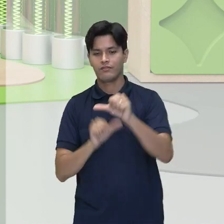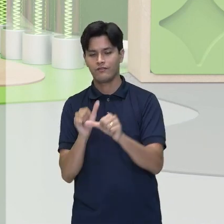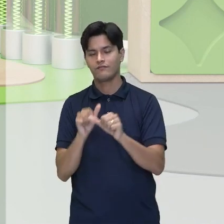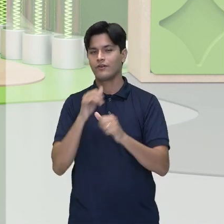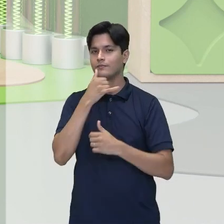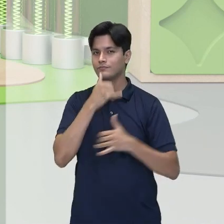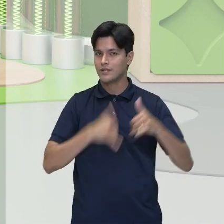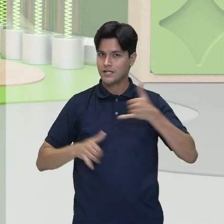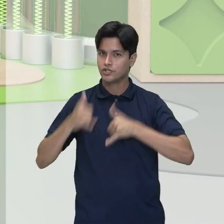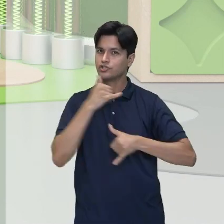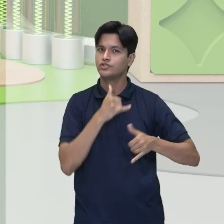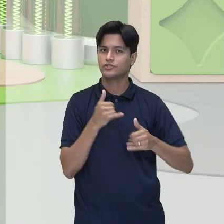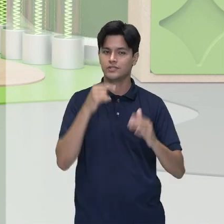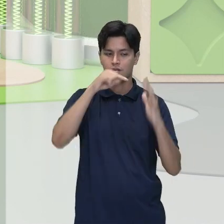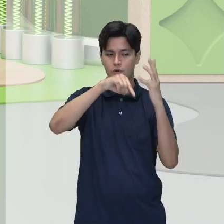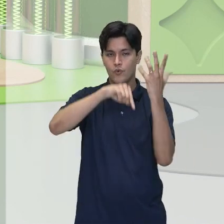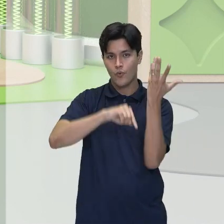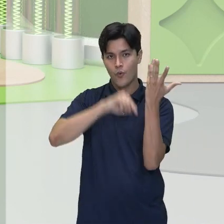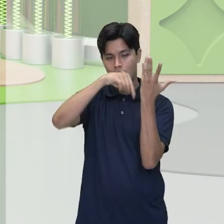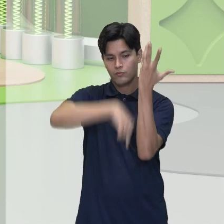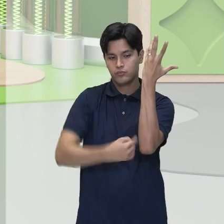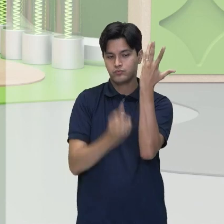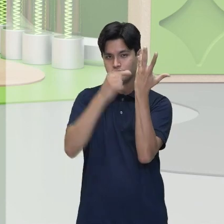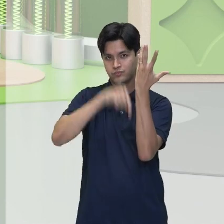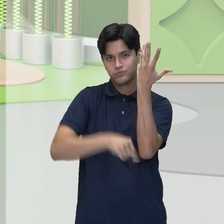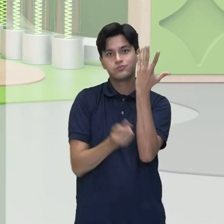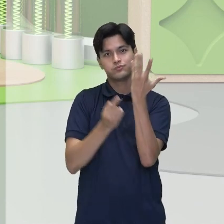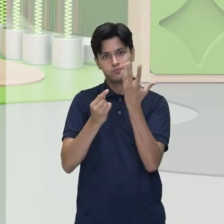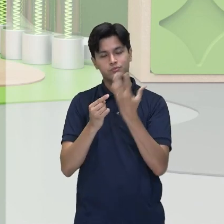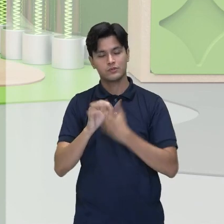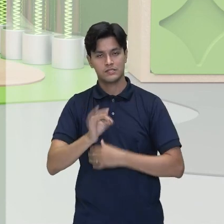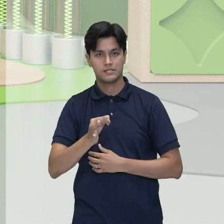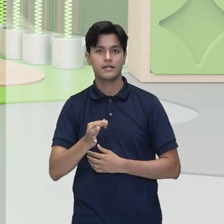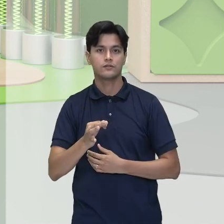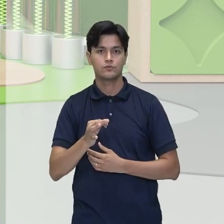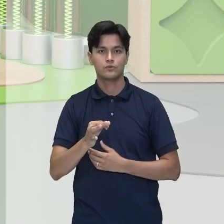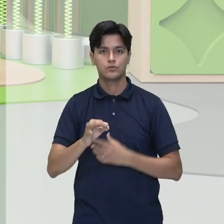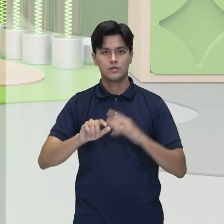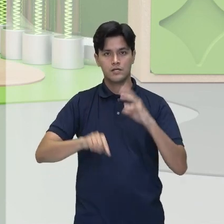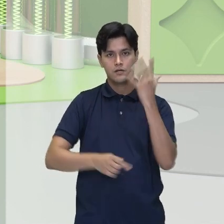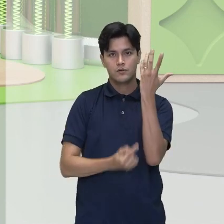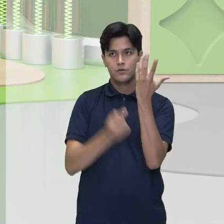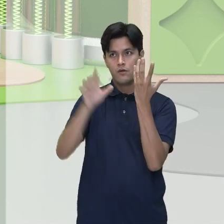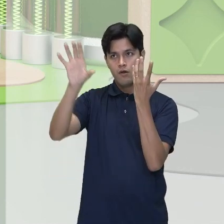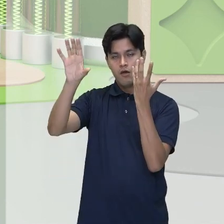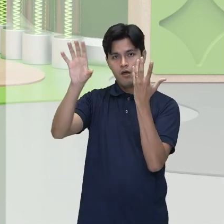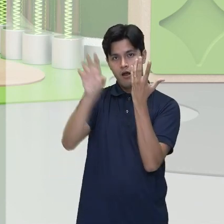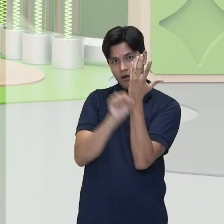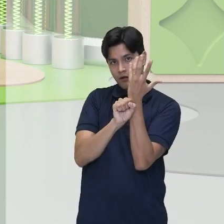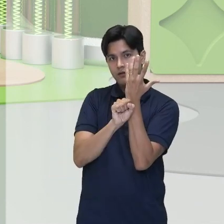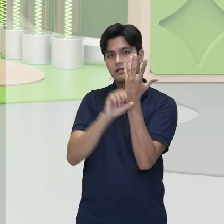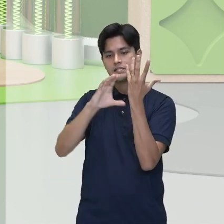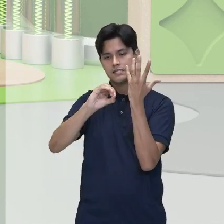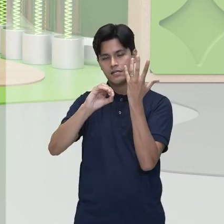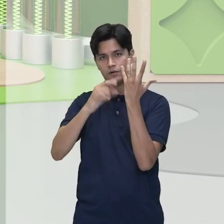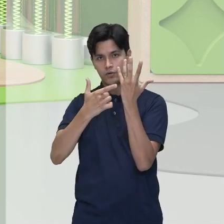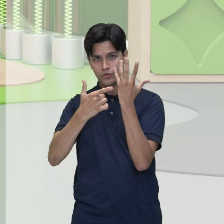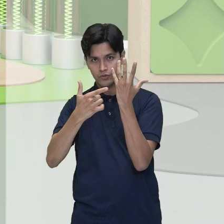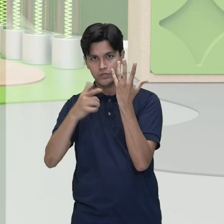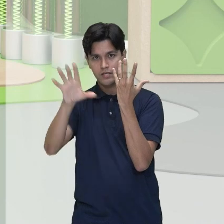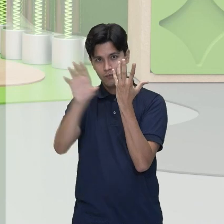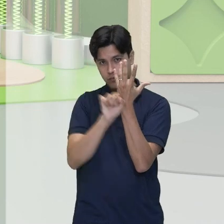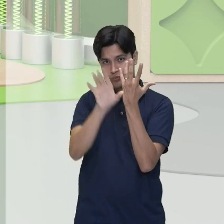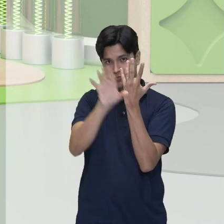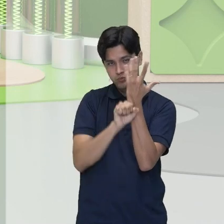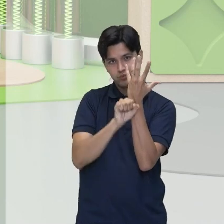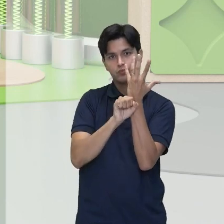funcionar. E esse carbono que é capturado, gente, da atmosfera, ele vai ficar armazenado no tronco, nas folhas, nas raízes